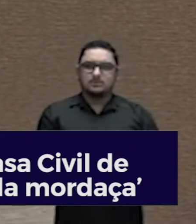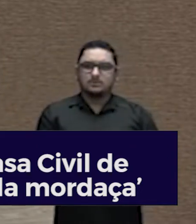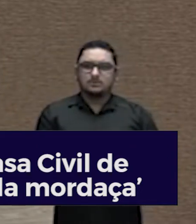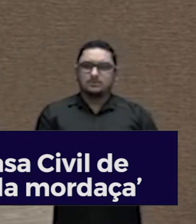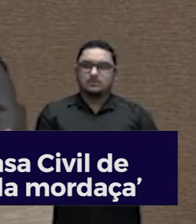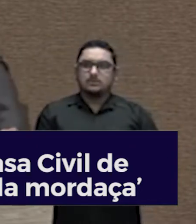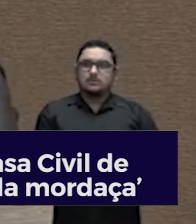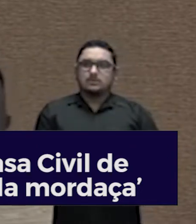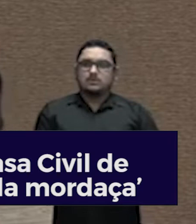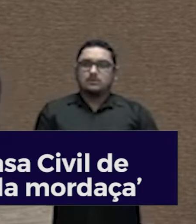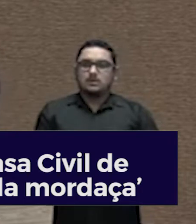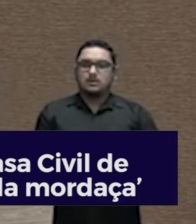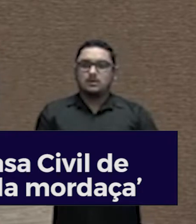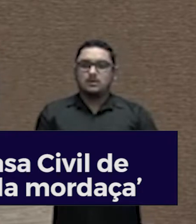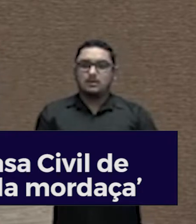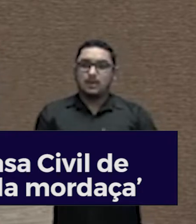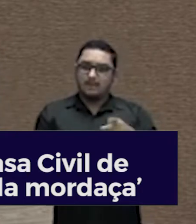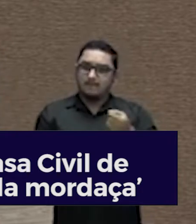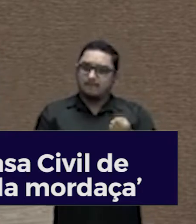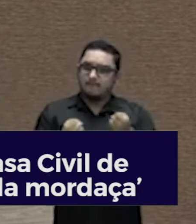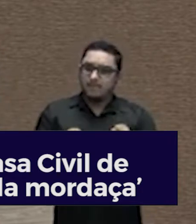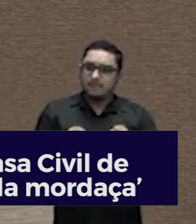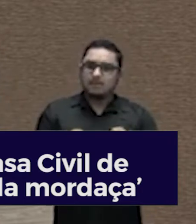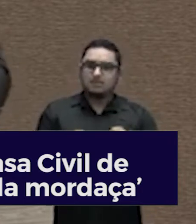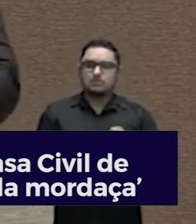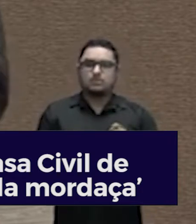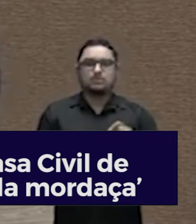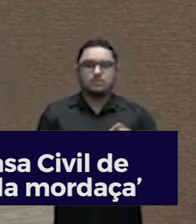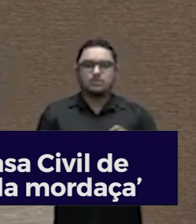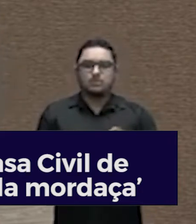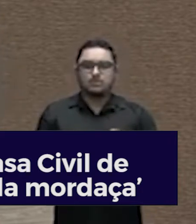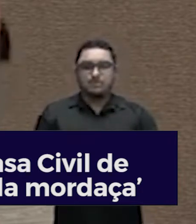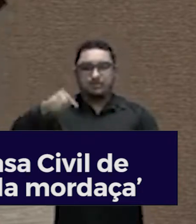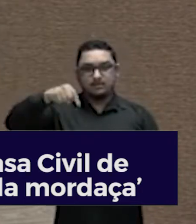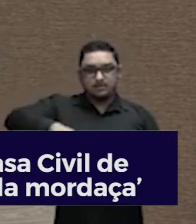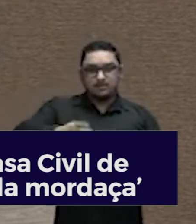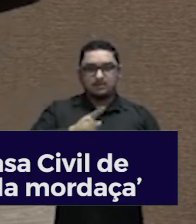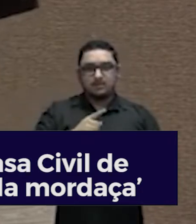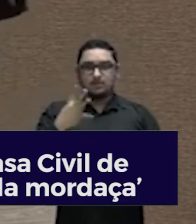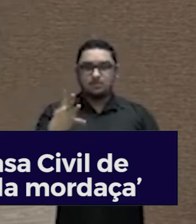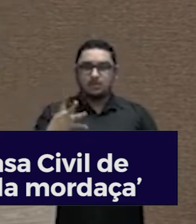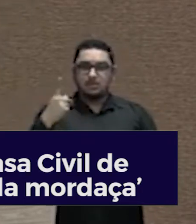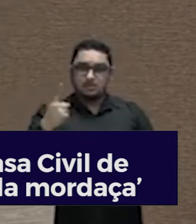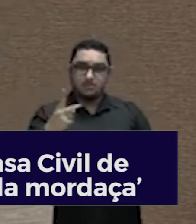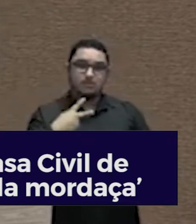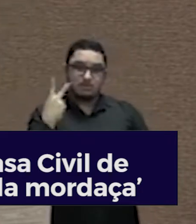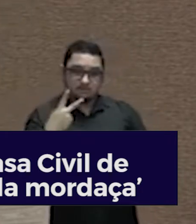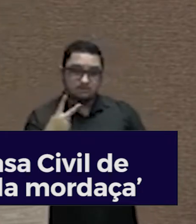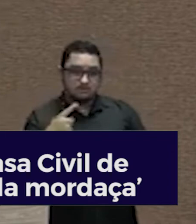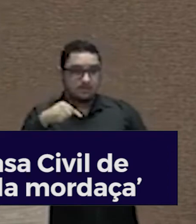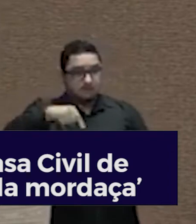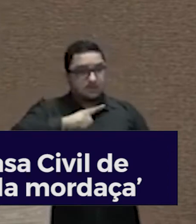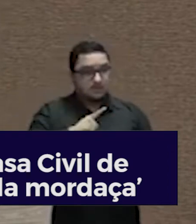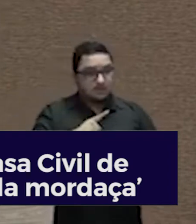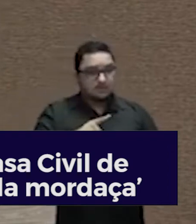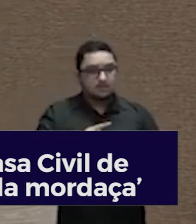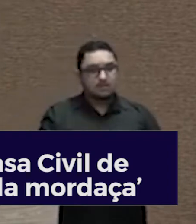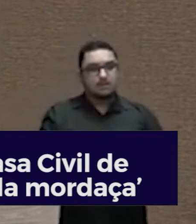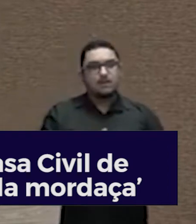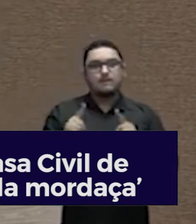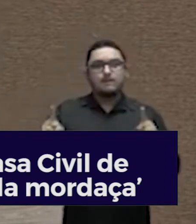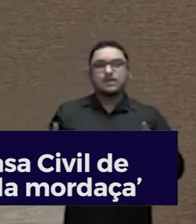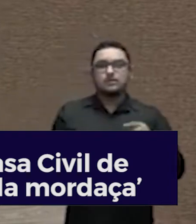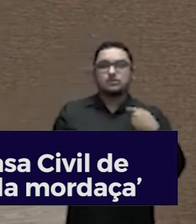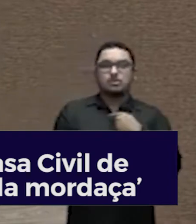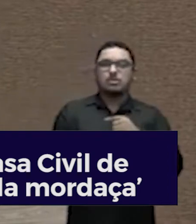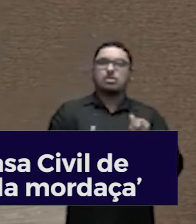vereador afirmou que pensa até mesmo em acionar a justiça contra a medida que ele considera ditatorial, caso o